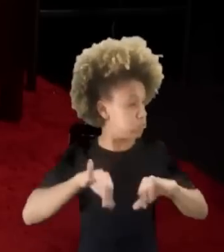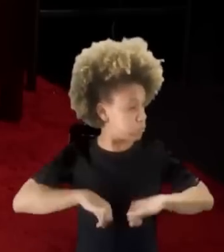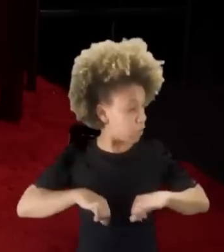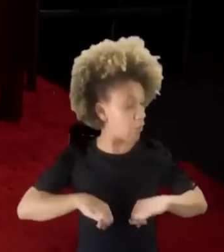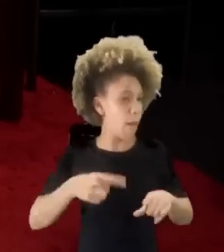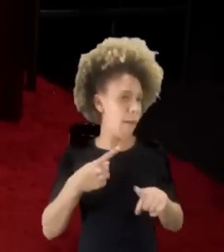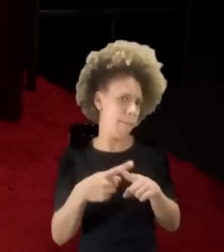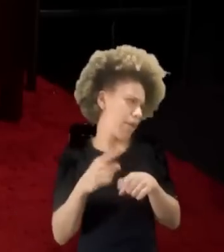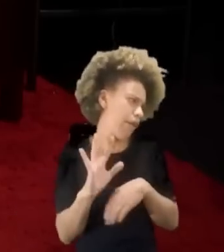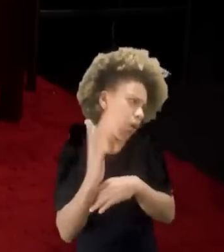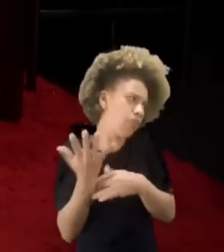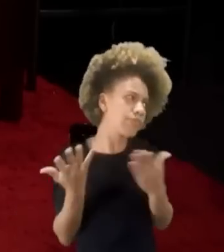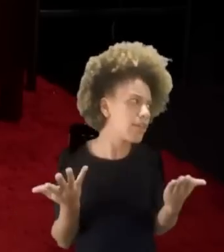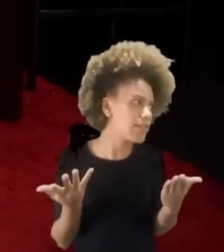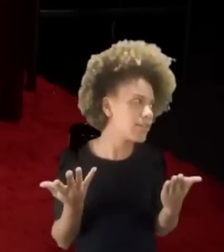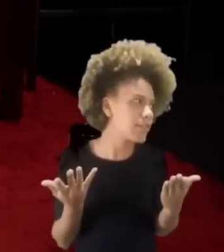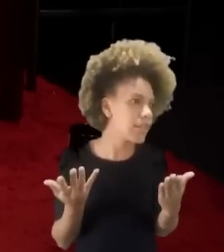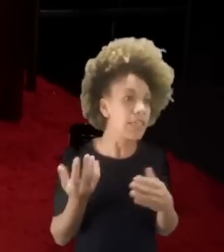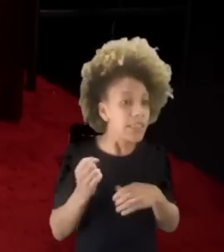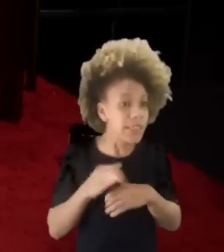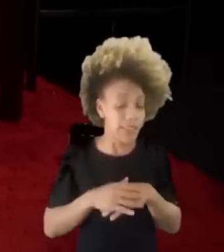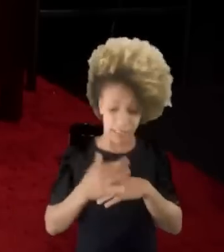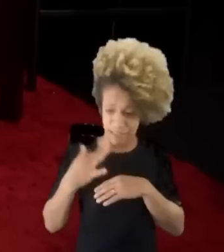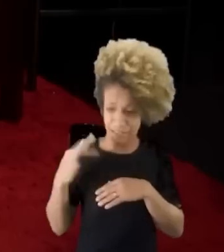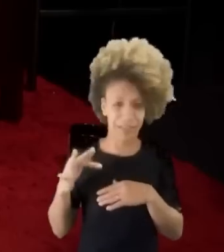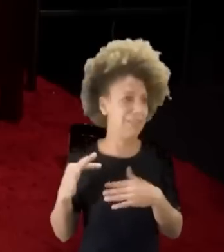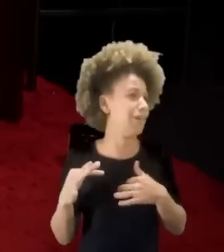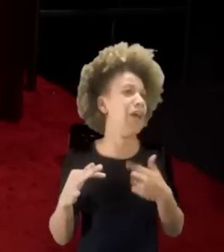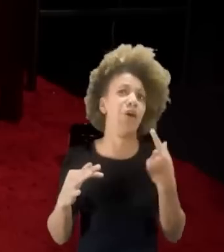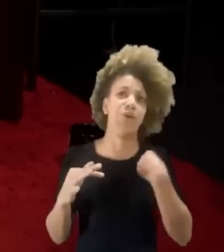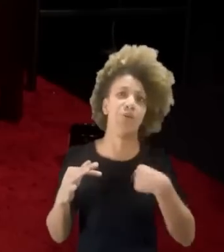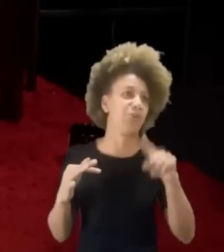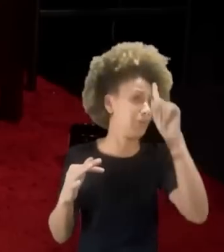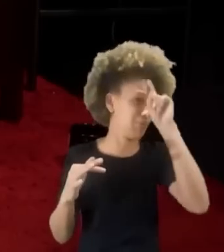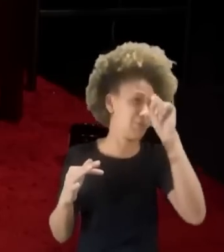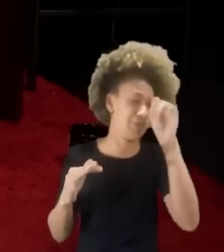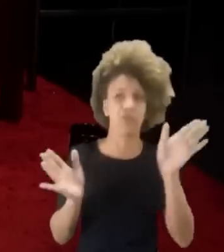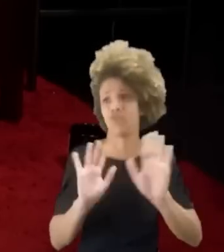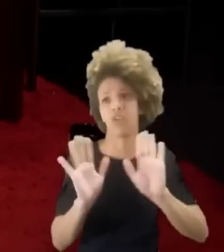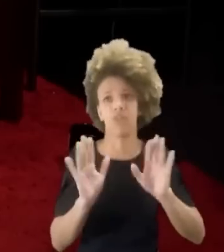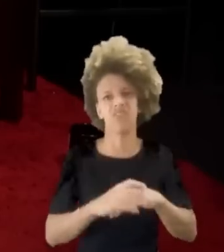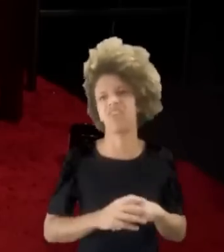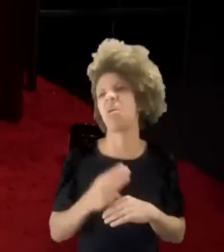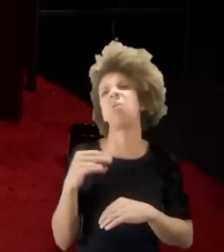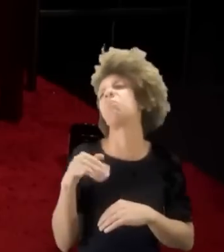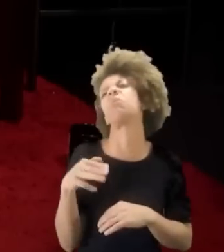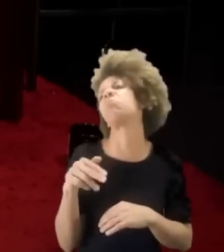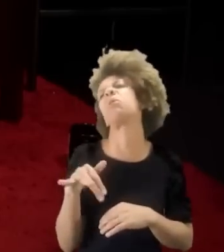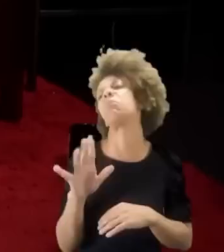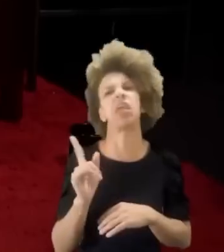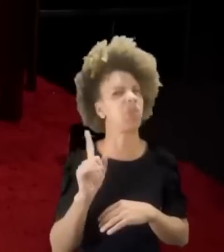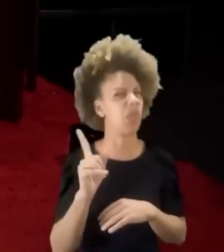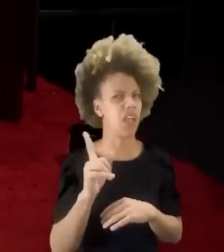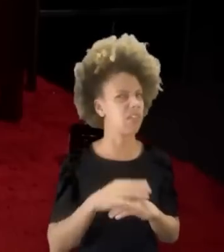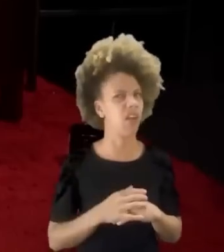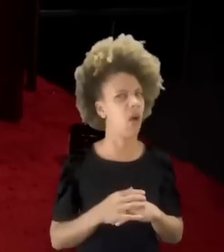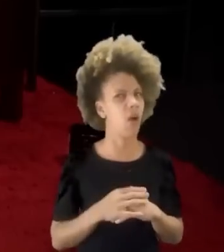cara sofre na hora porque se acontece alguma mano se eu quebro meu dedinho eu já falo Galera tô indo pro hospital e Tchau Ah muito mimimi